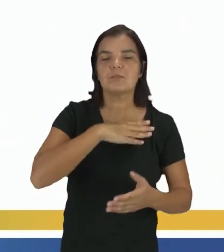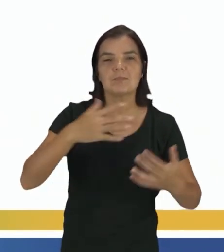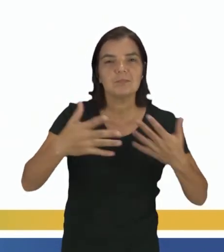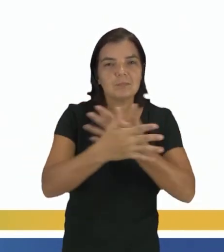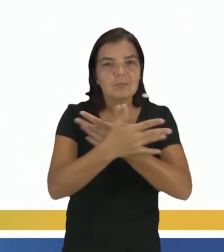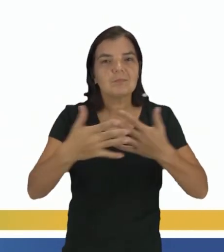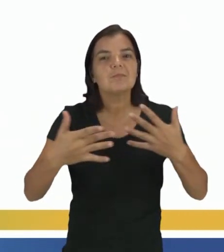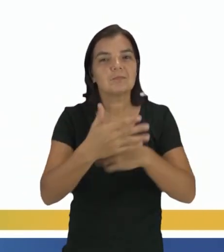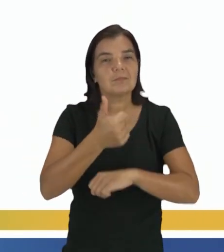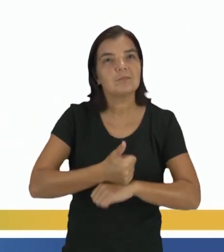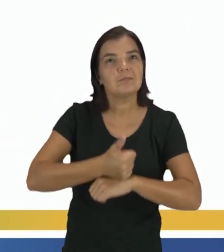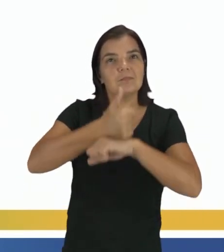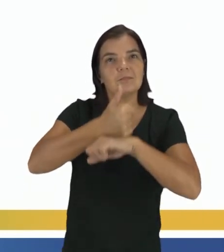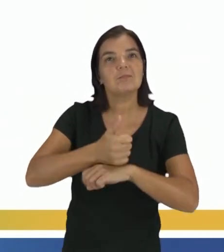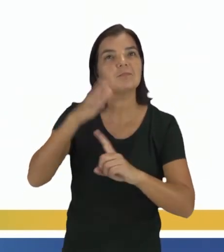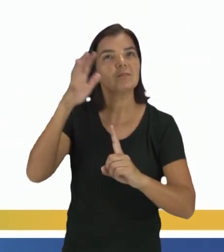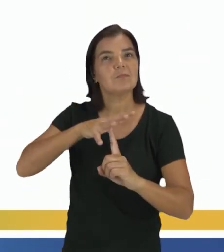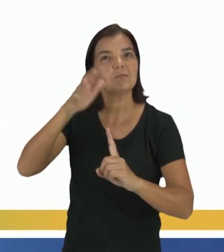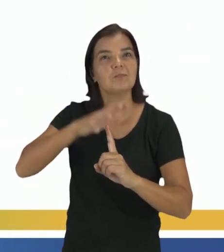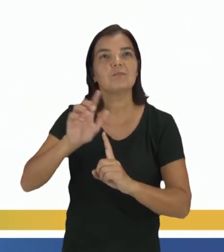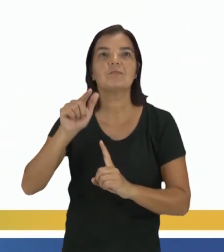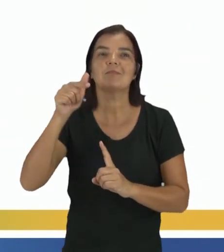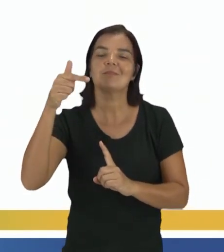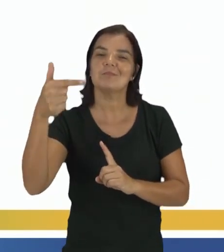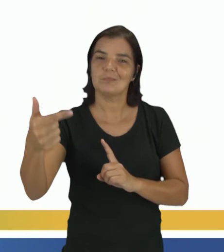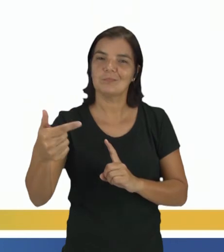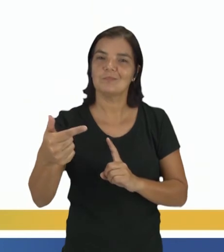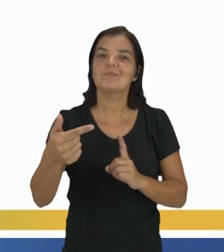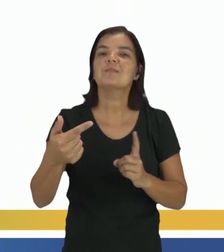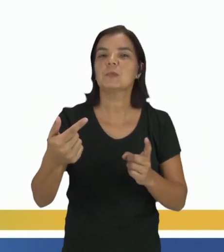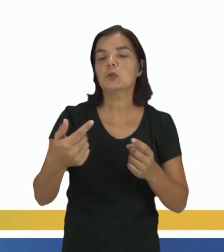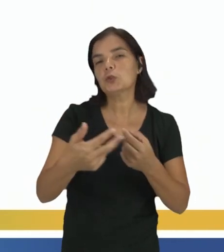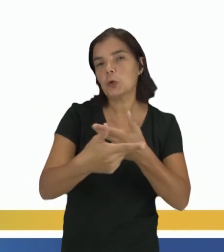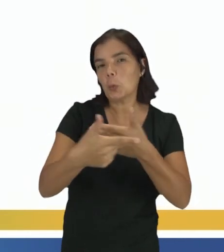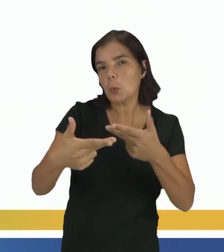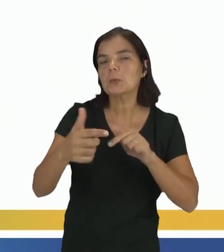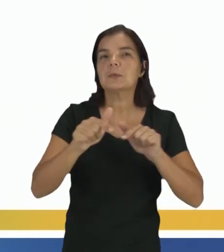centros urbanos de liderar e influenciar outros por meio de bens